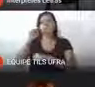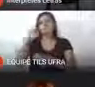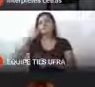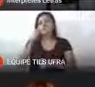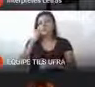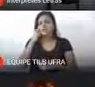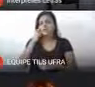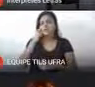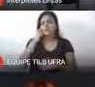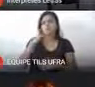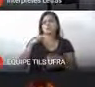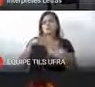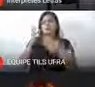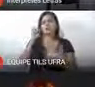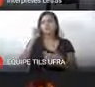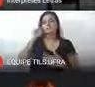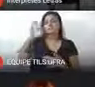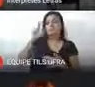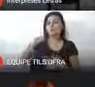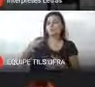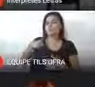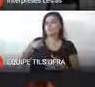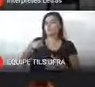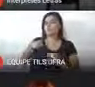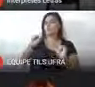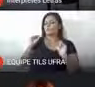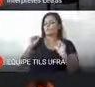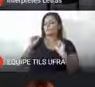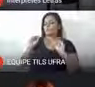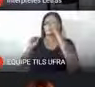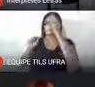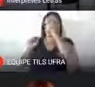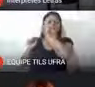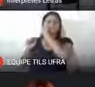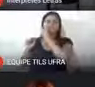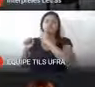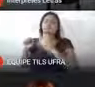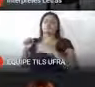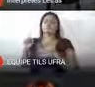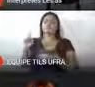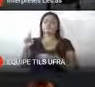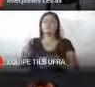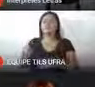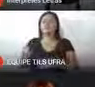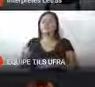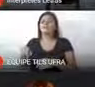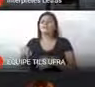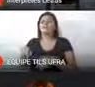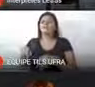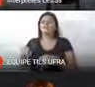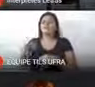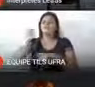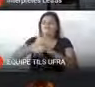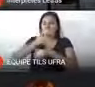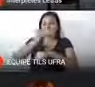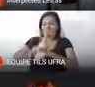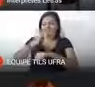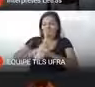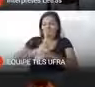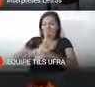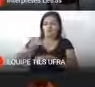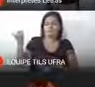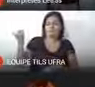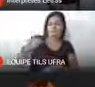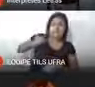pesquisa de campo e se encontrar com a sua história. Né? Ouvir na fala do brasileiro aquilo que nós somos. Né?